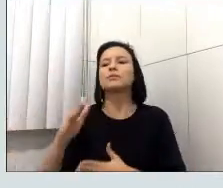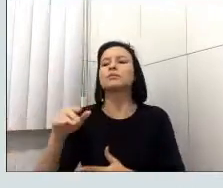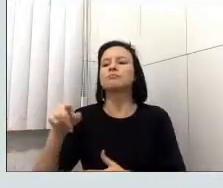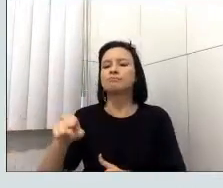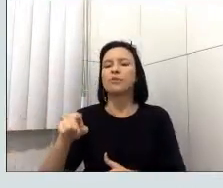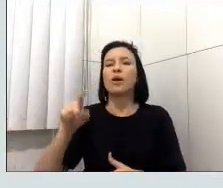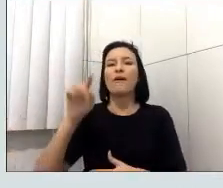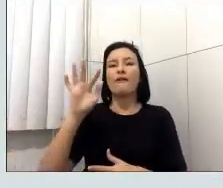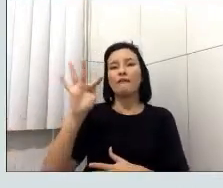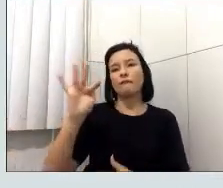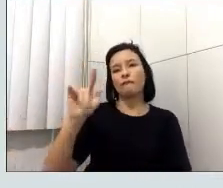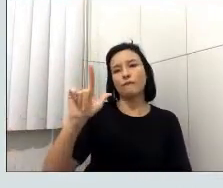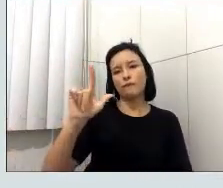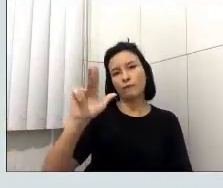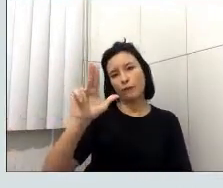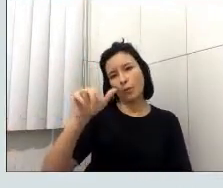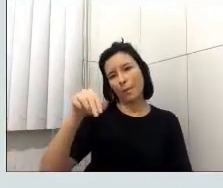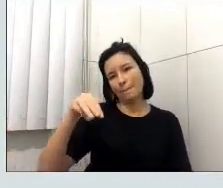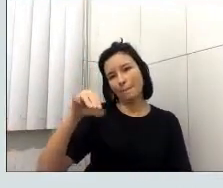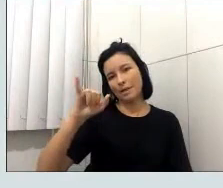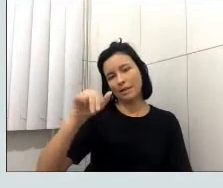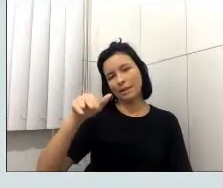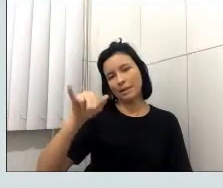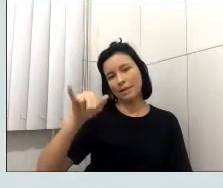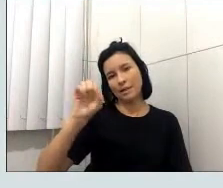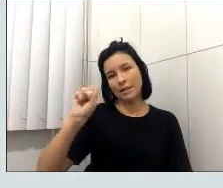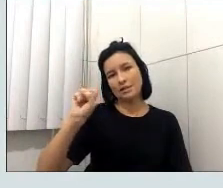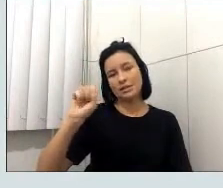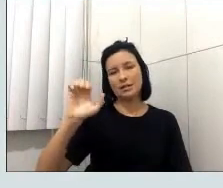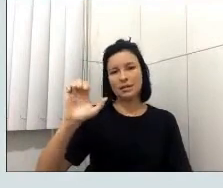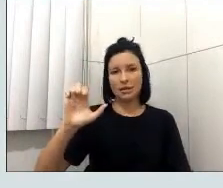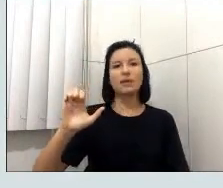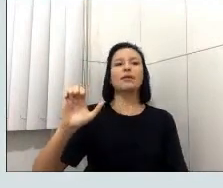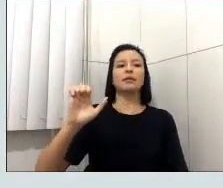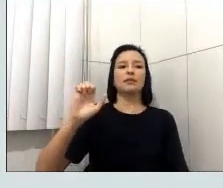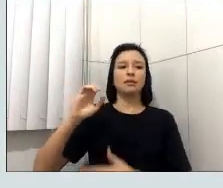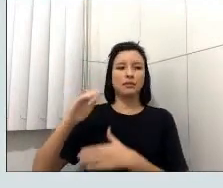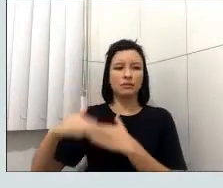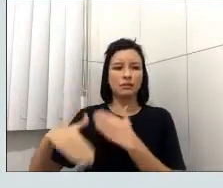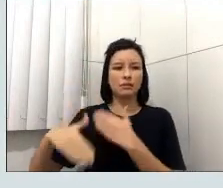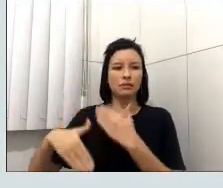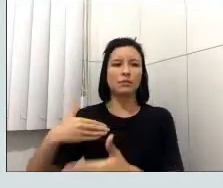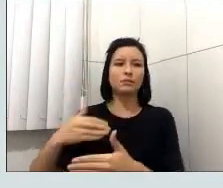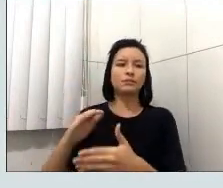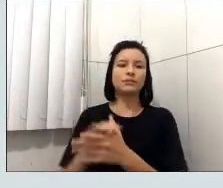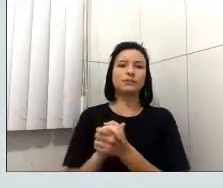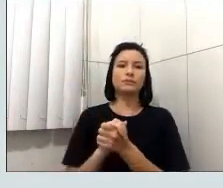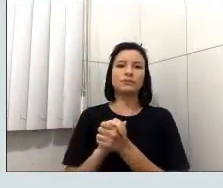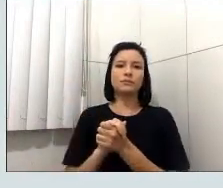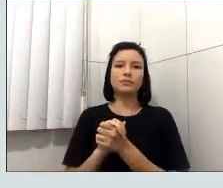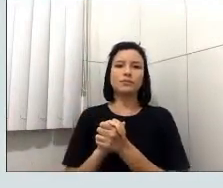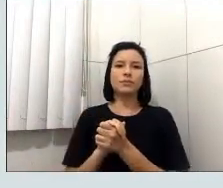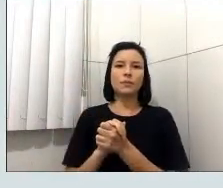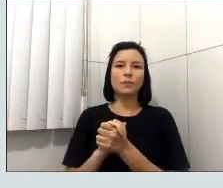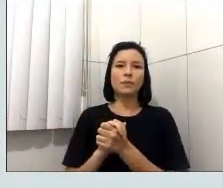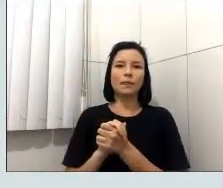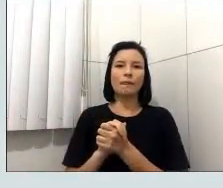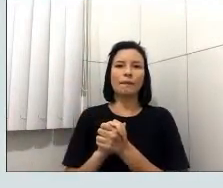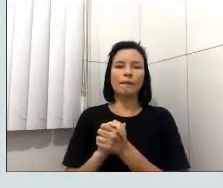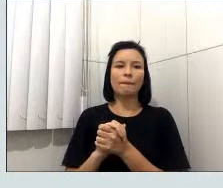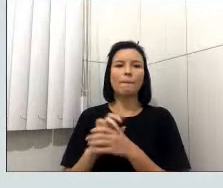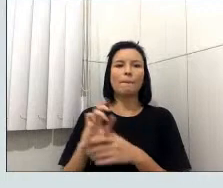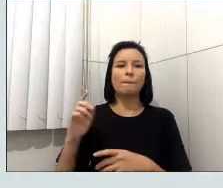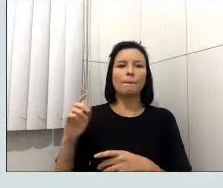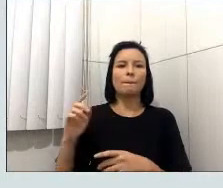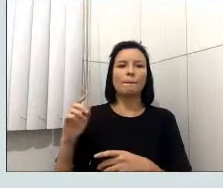no período pré-colonial como os 3 grandes feitorias, a de Cabo Frio, a de Porto Seguro e a que vai existir aqui